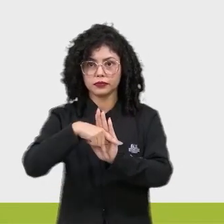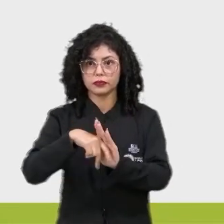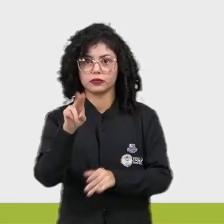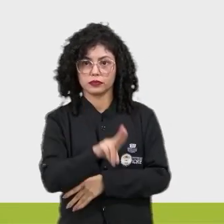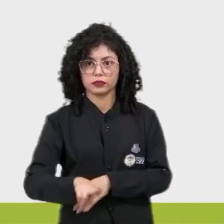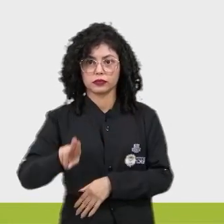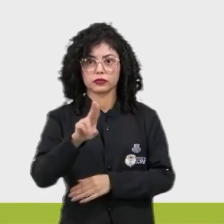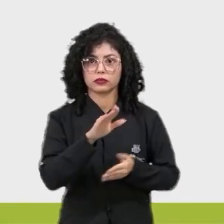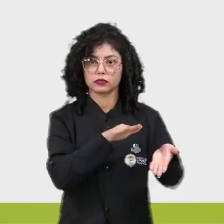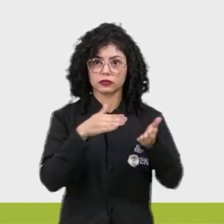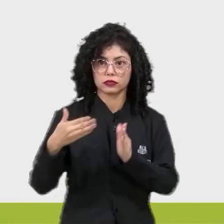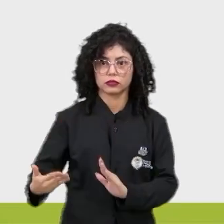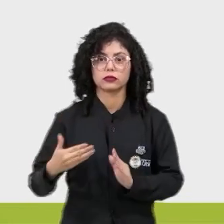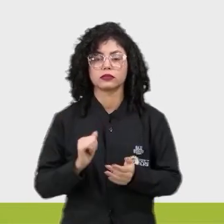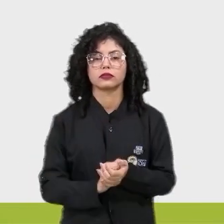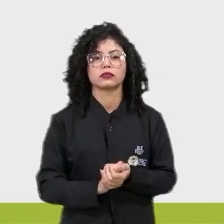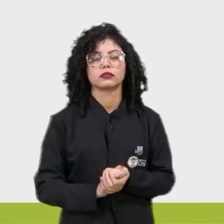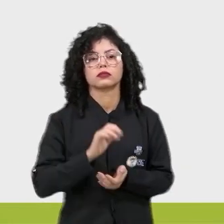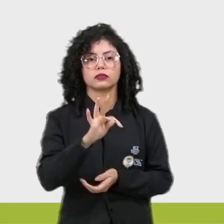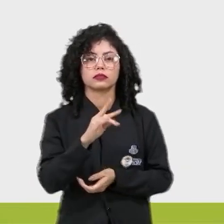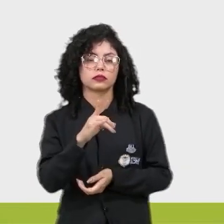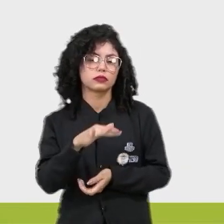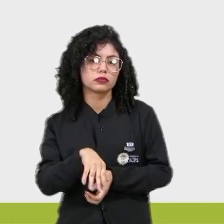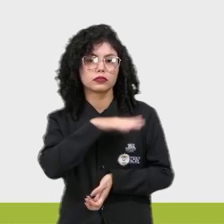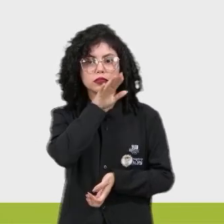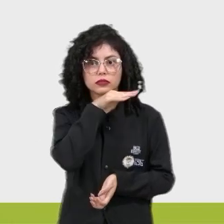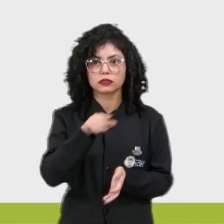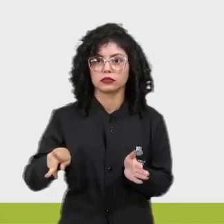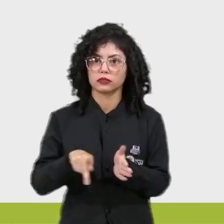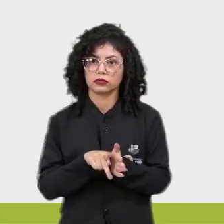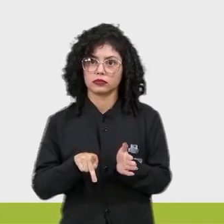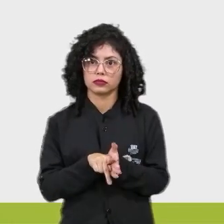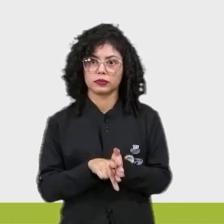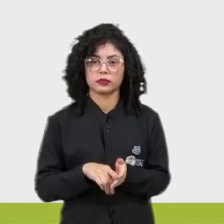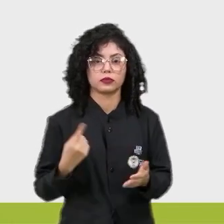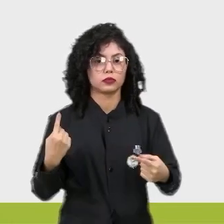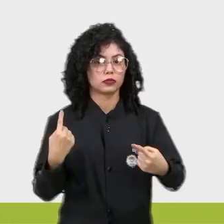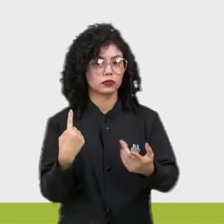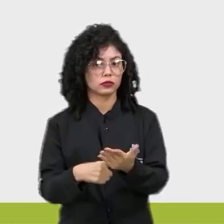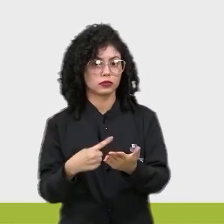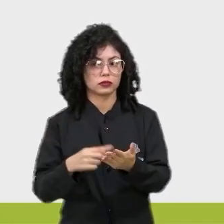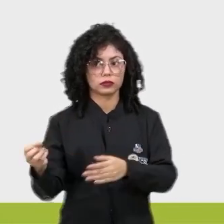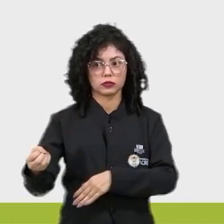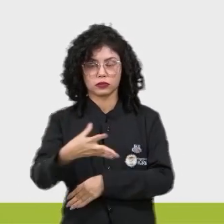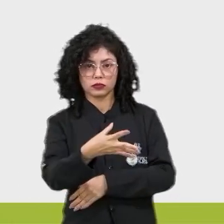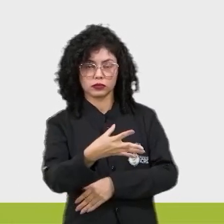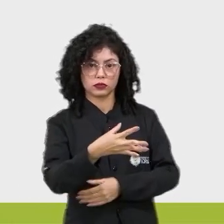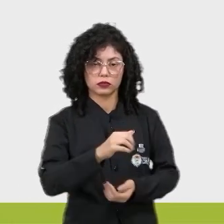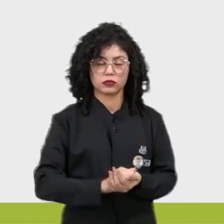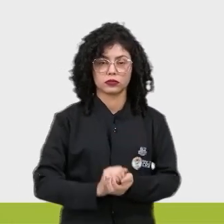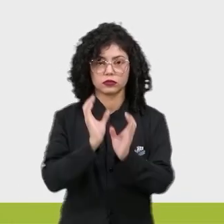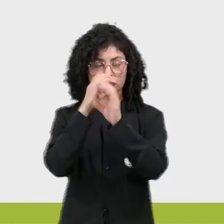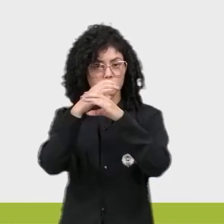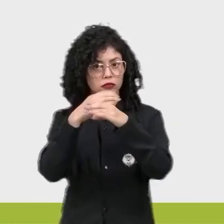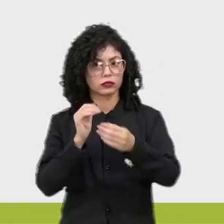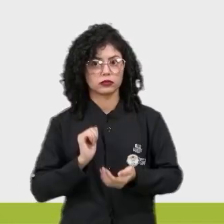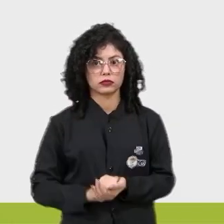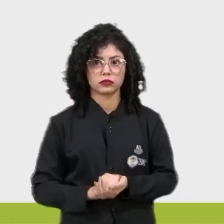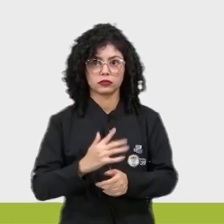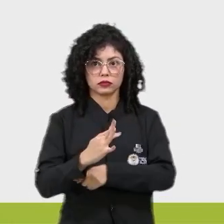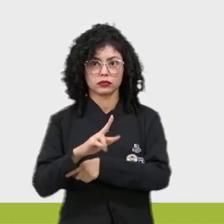usado a partir de uma toxina animal, na sua forma recombinante, ou seja, produzida em laboratório por um